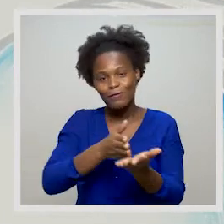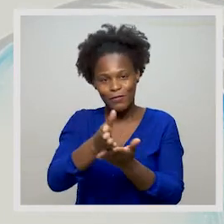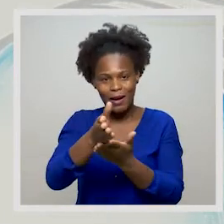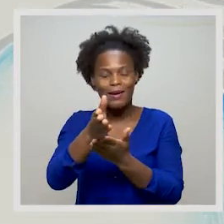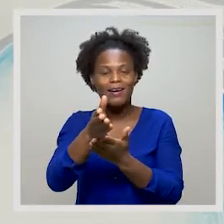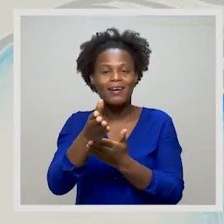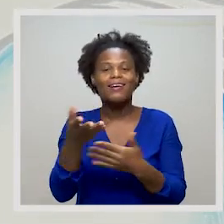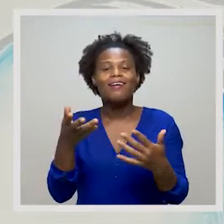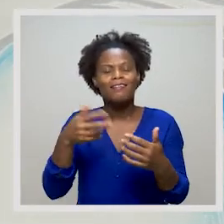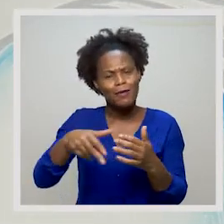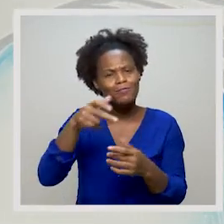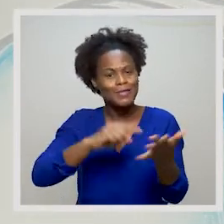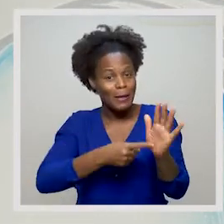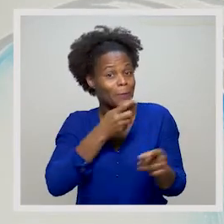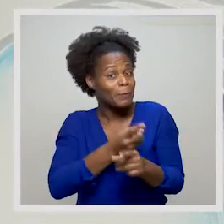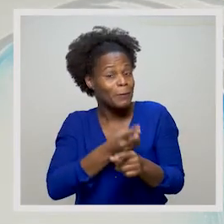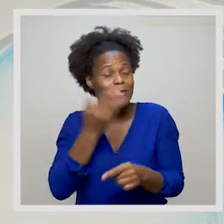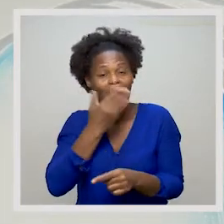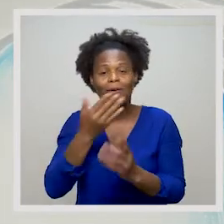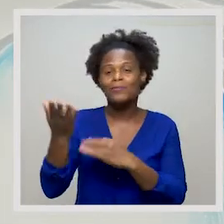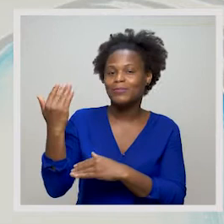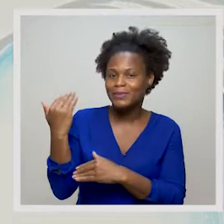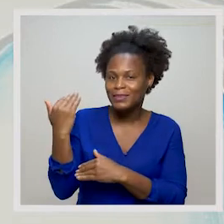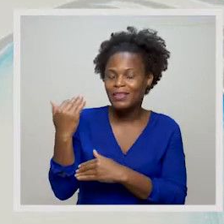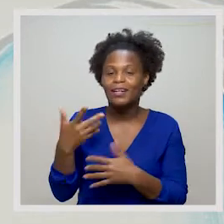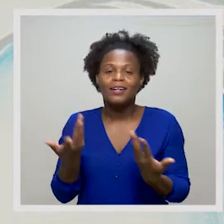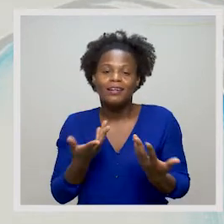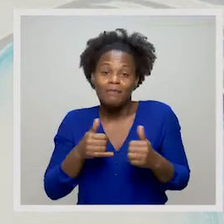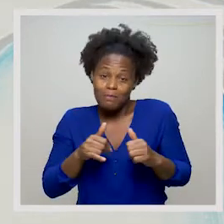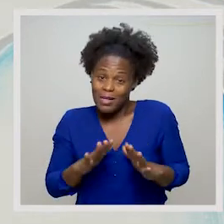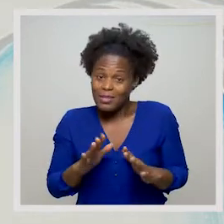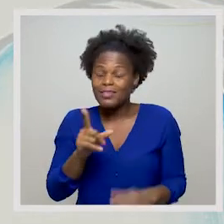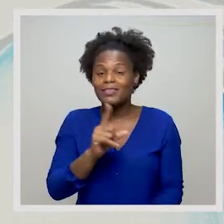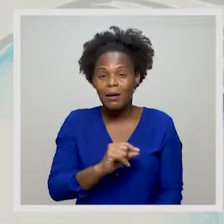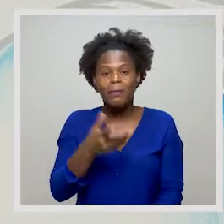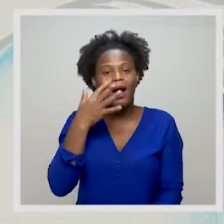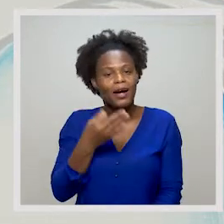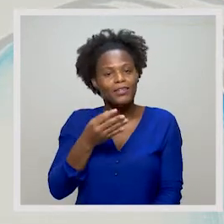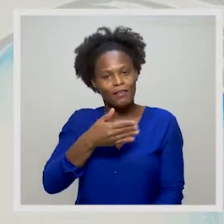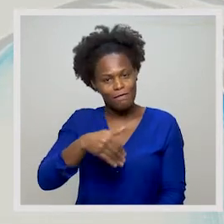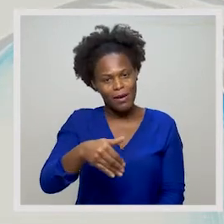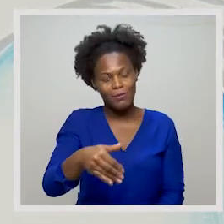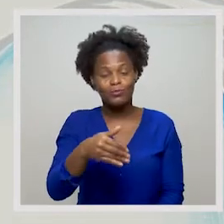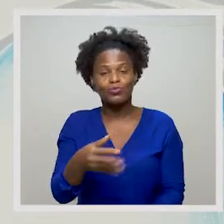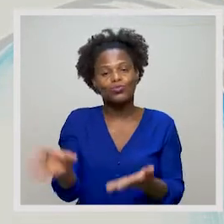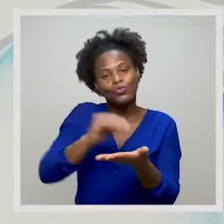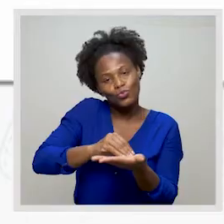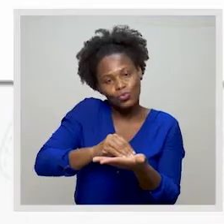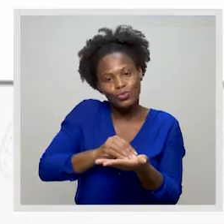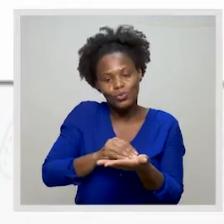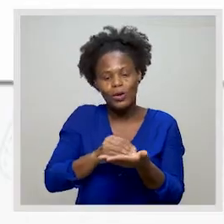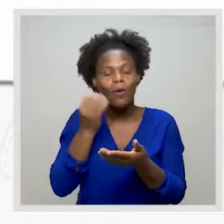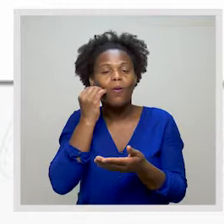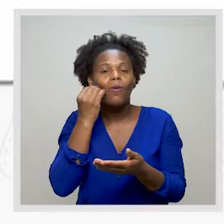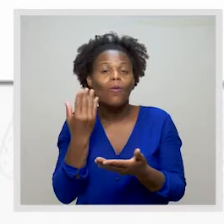continuar, ok? Com o mesmo exemplo da aula anterior, mas também ainda vamos